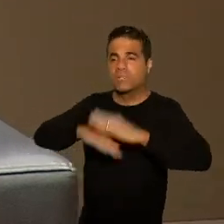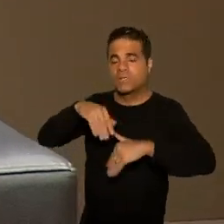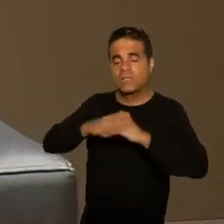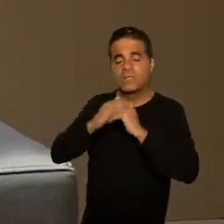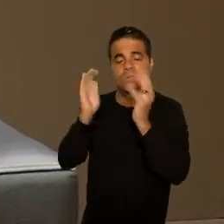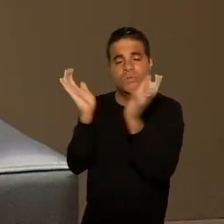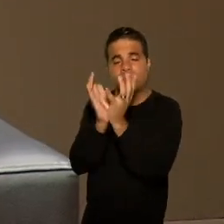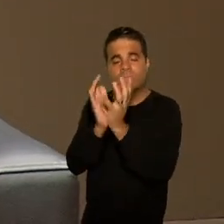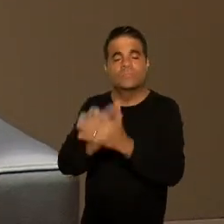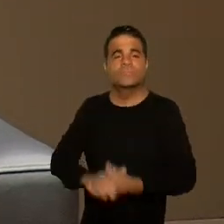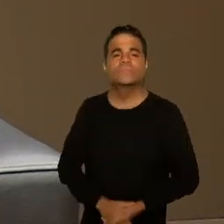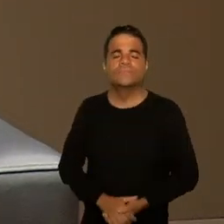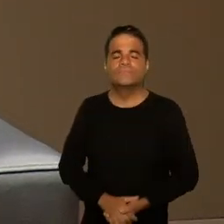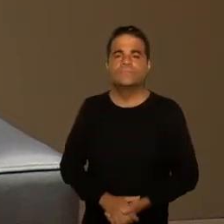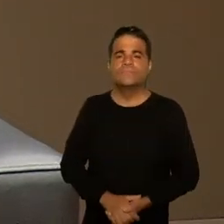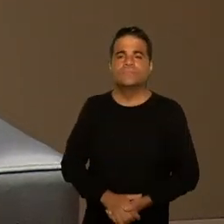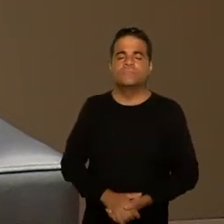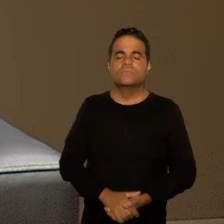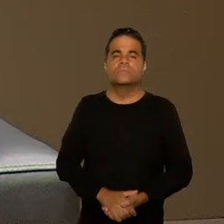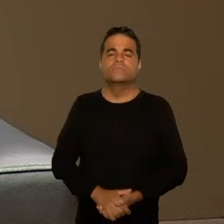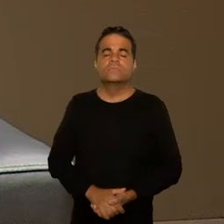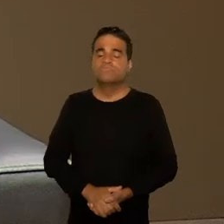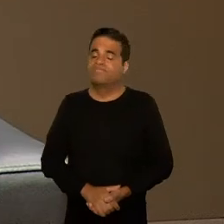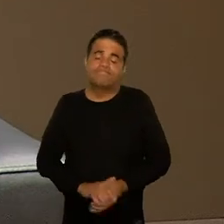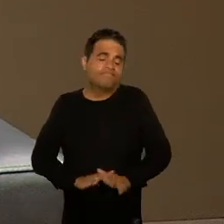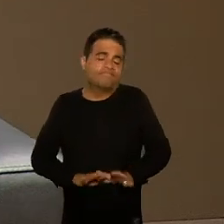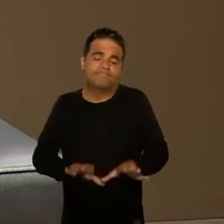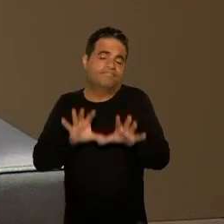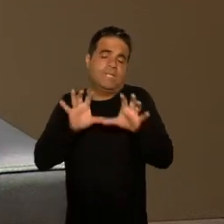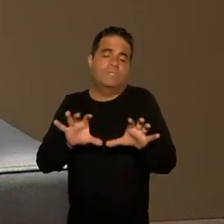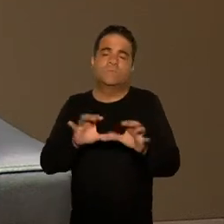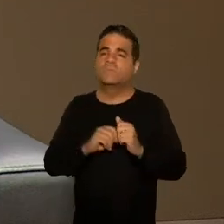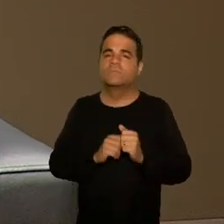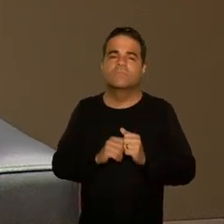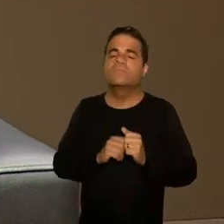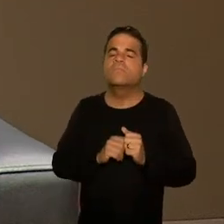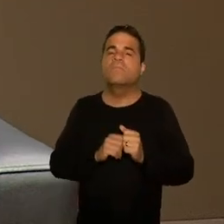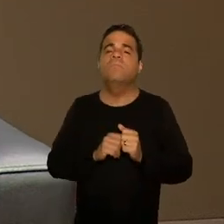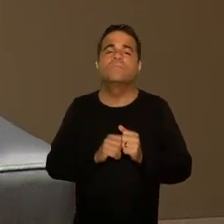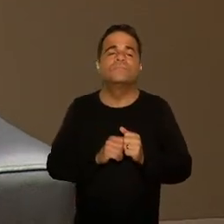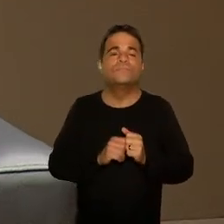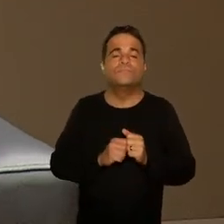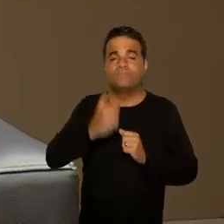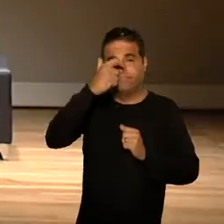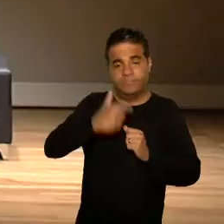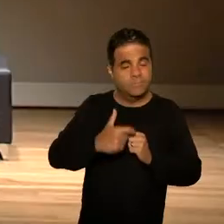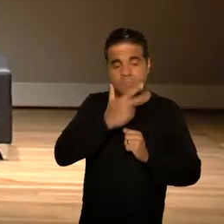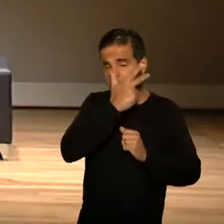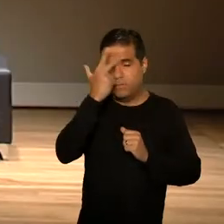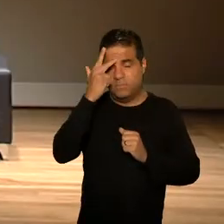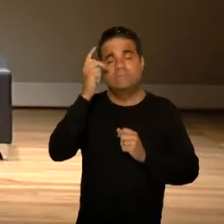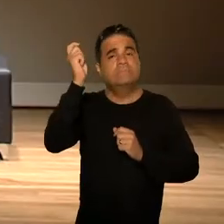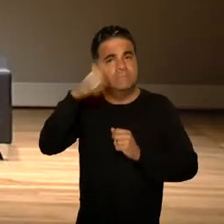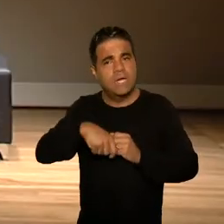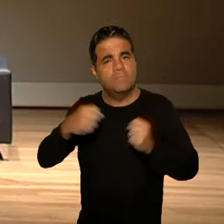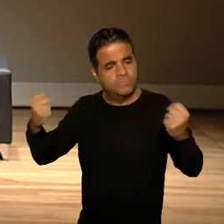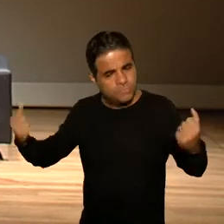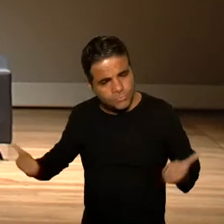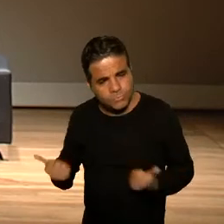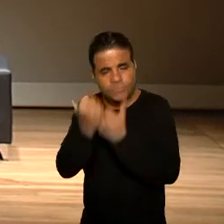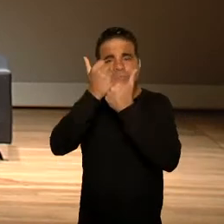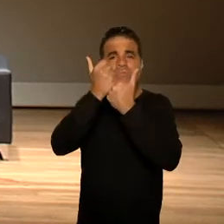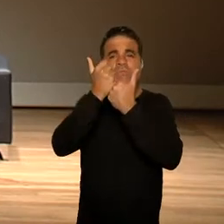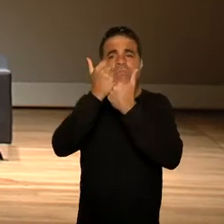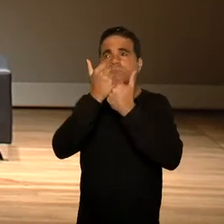grupo e é isso né É quase como um áudio guia né Ele é uma pessoa que pode ser substituída